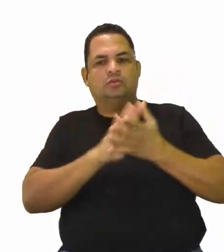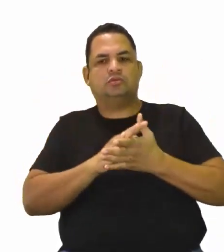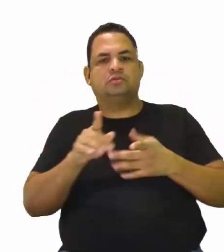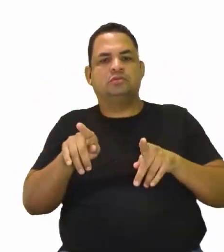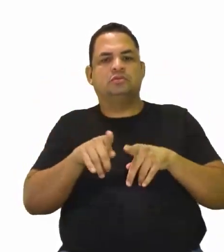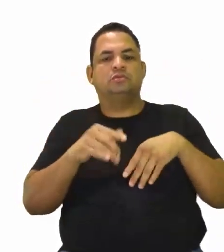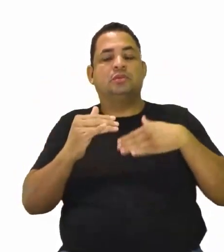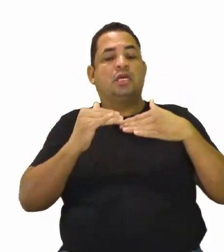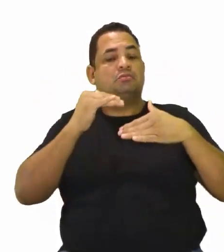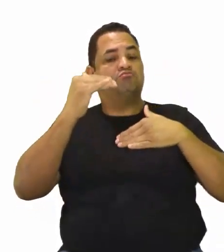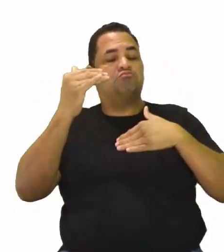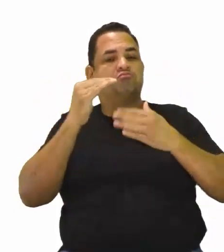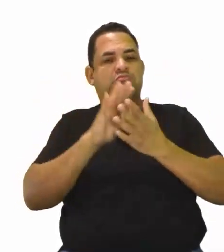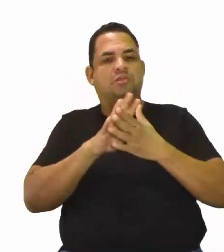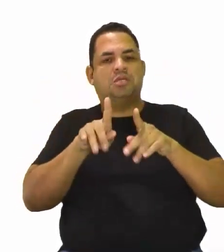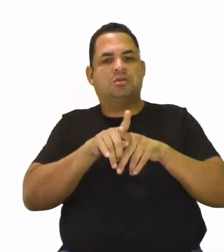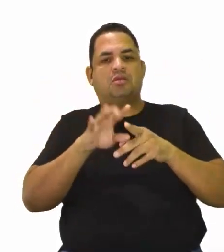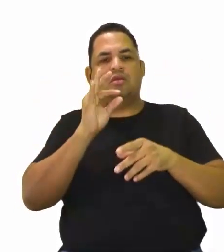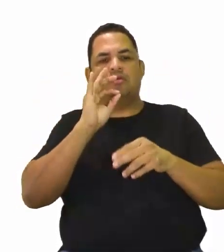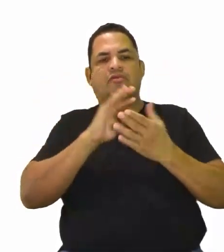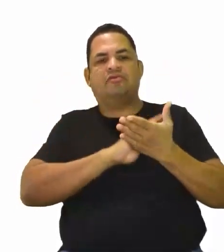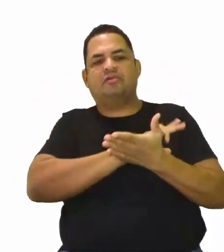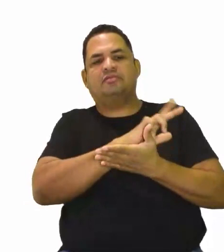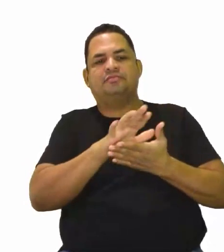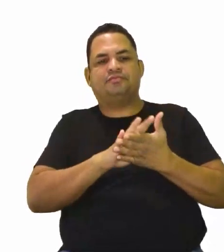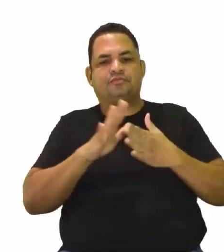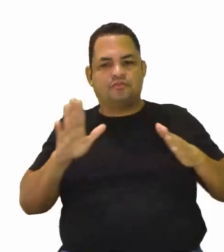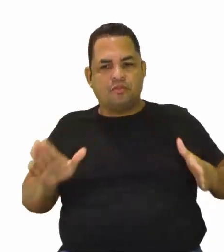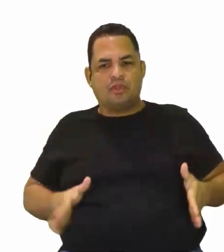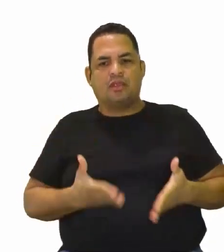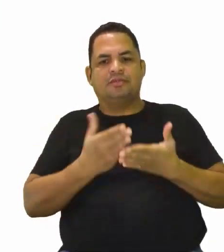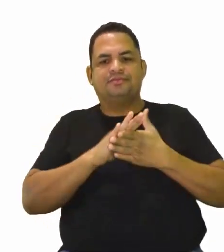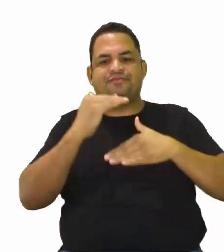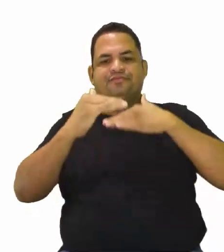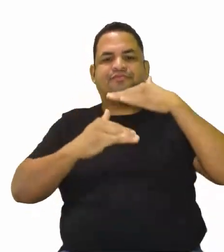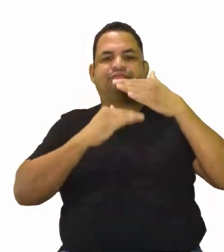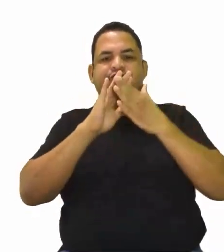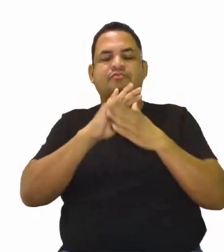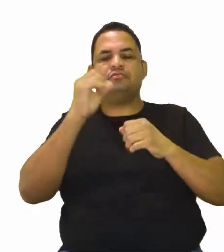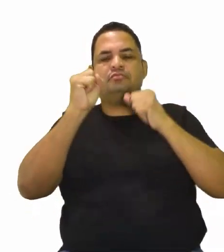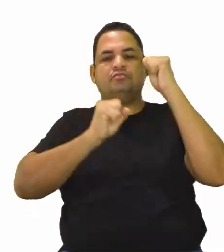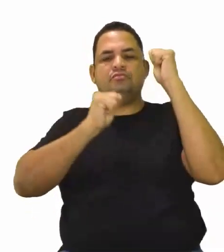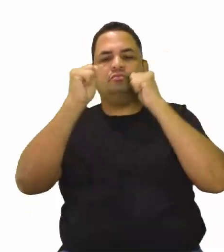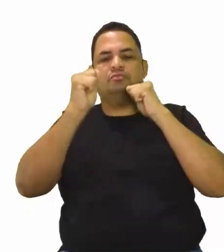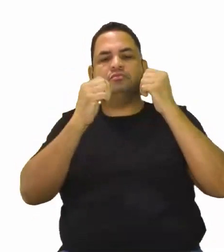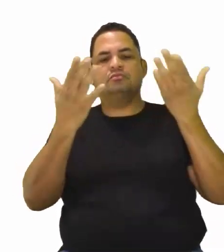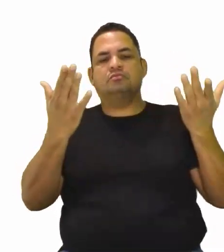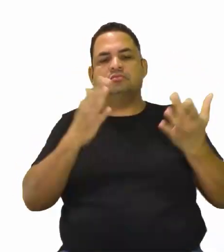do café, vão ser diversificados. Estimula o desenvolvimento da indústria,